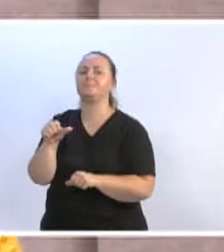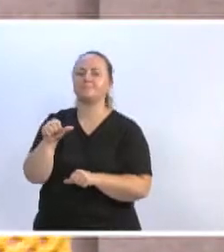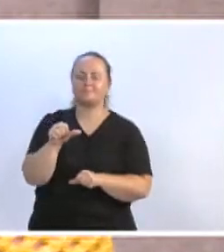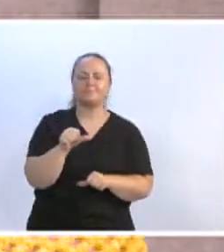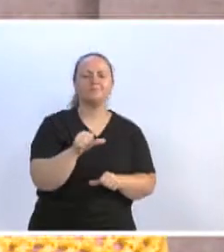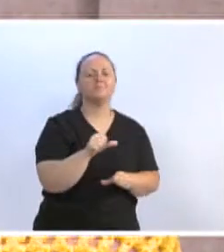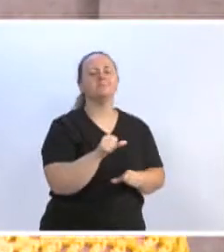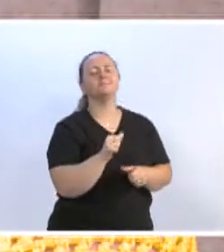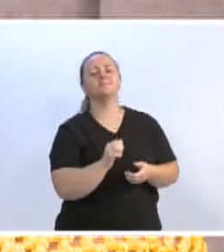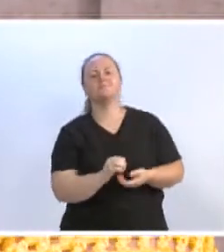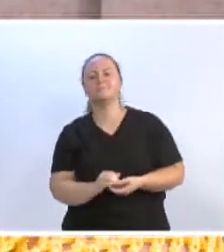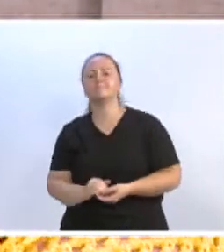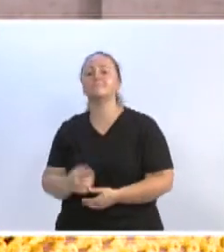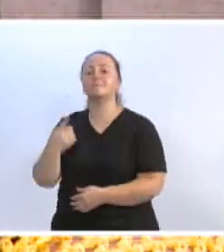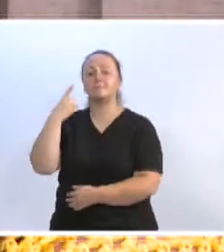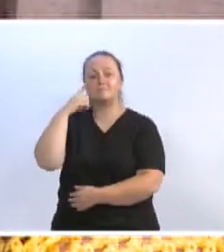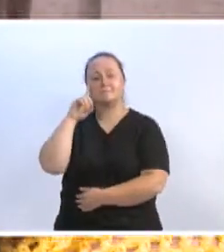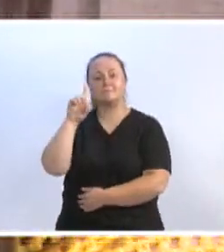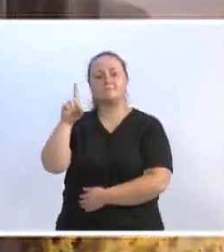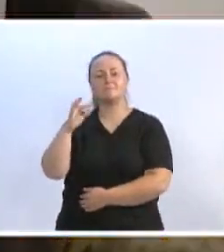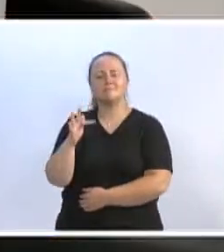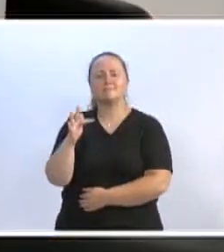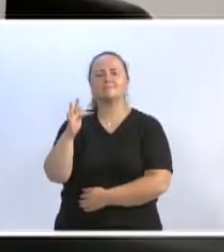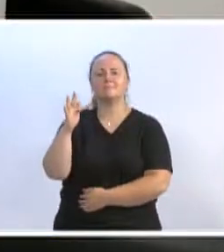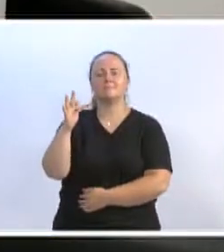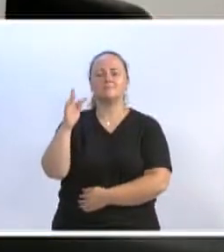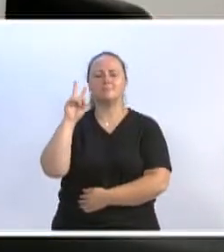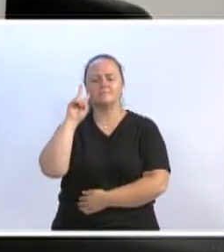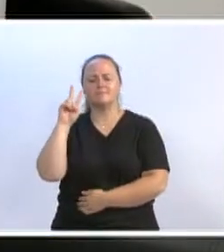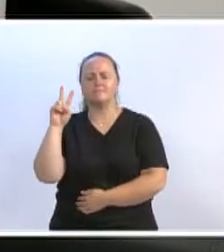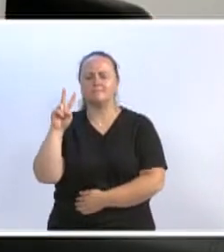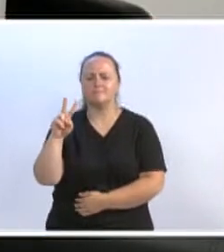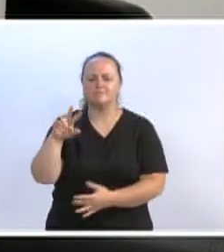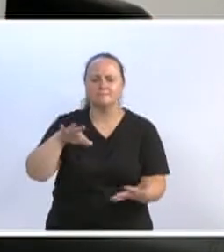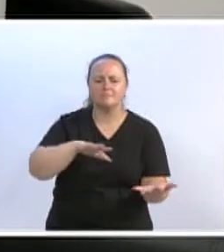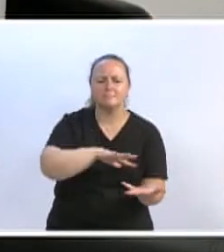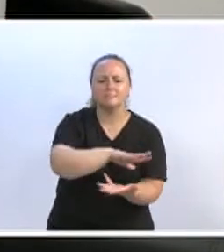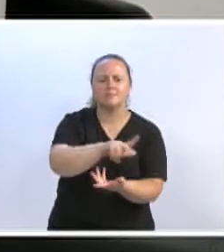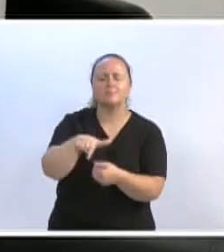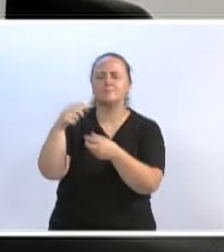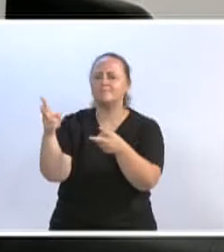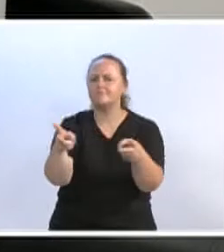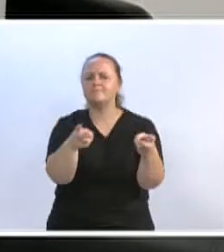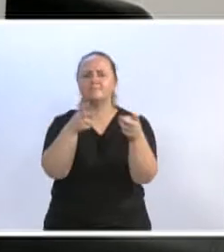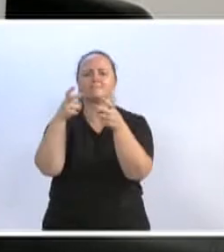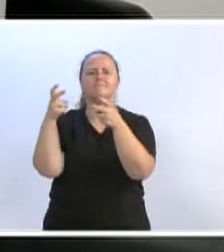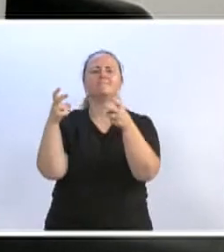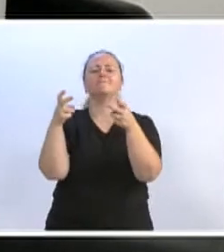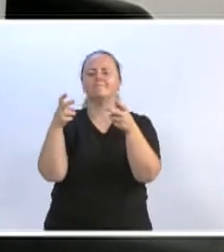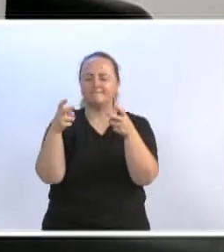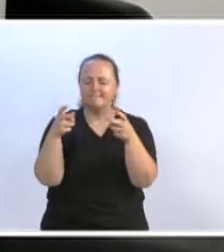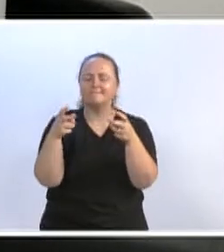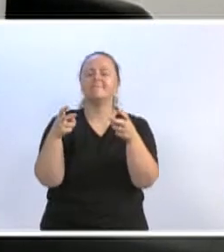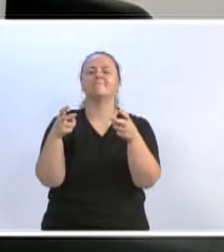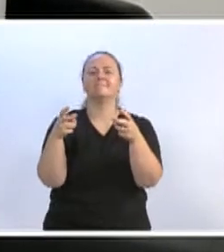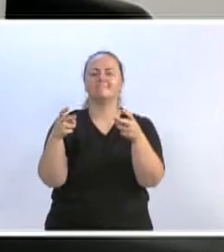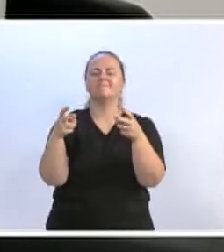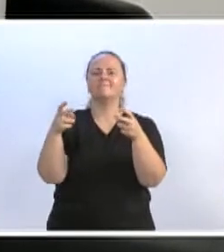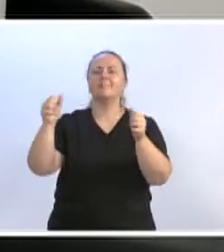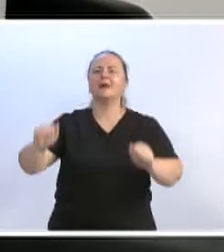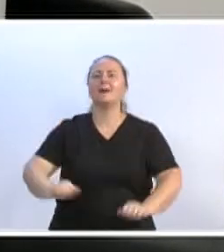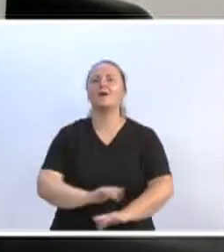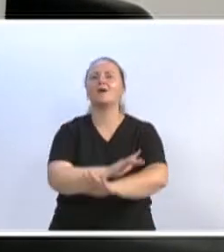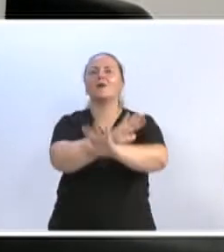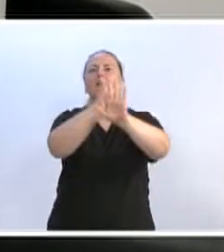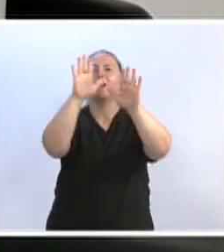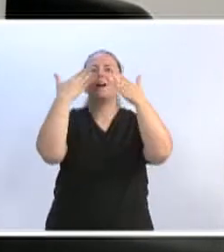completar, até que o mundo possa ver